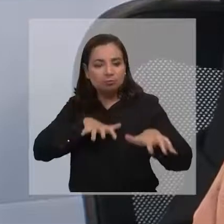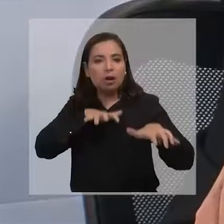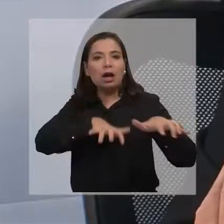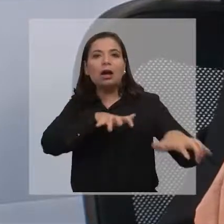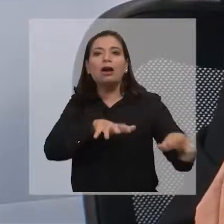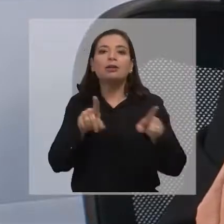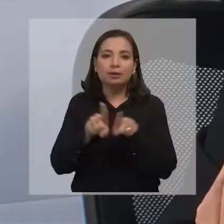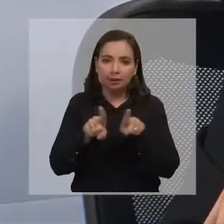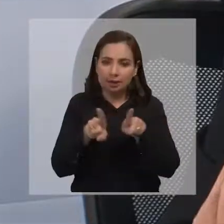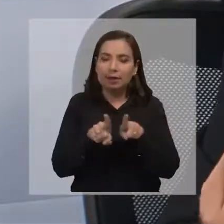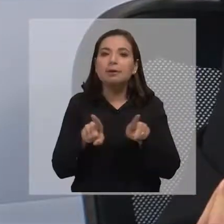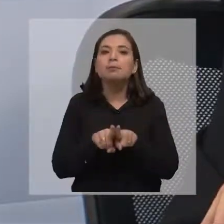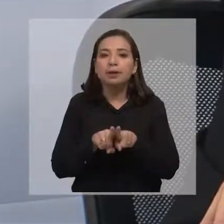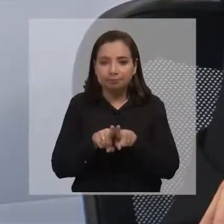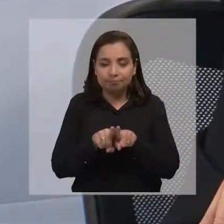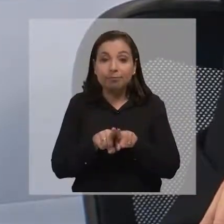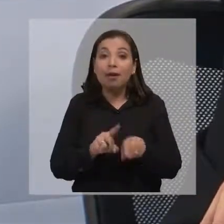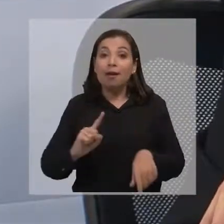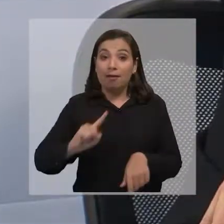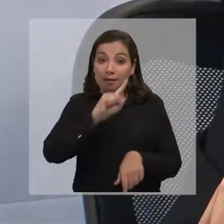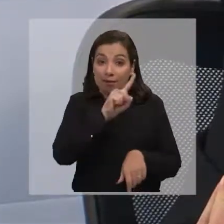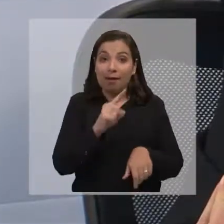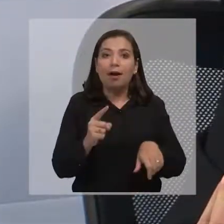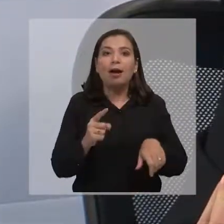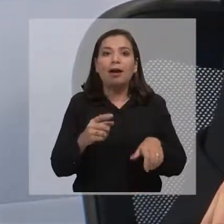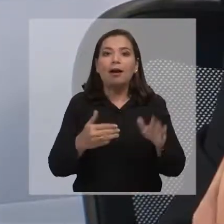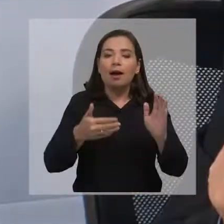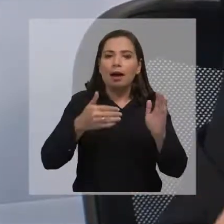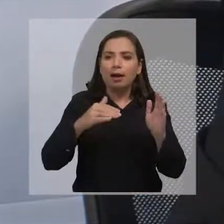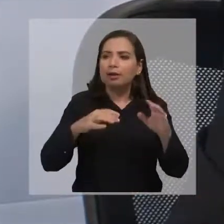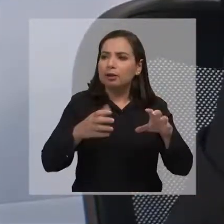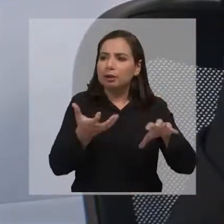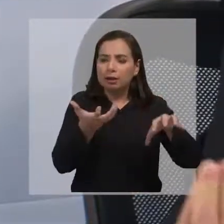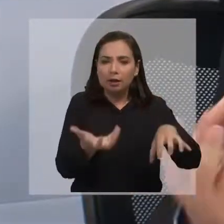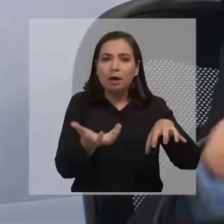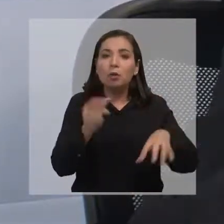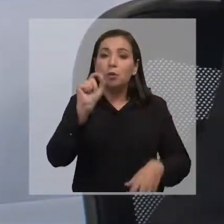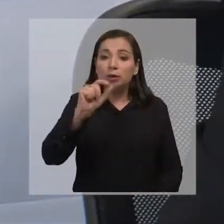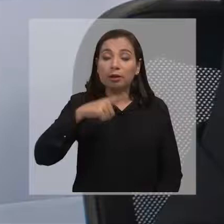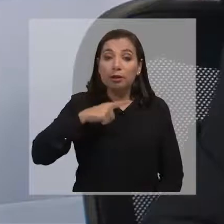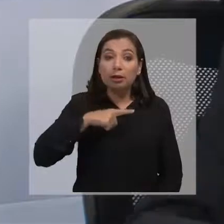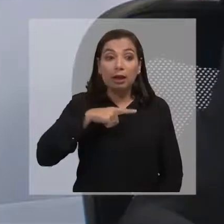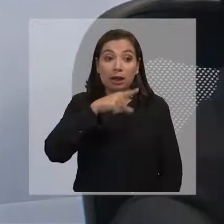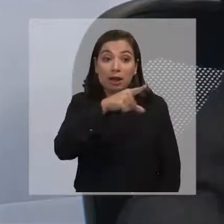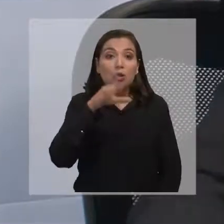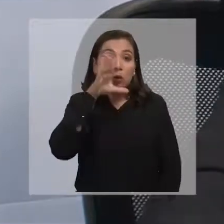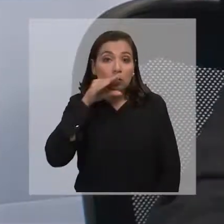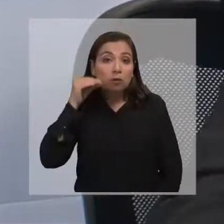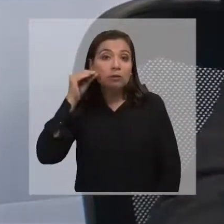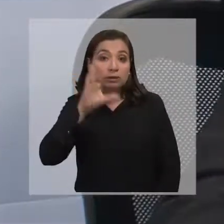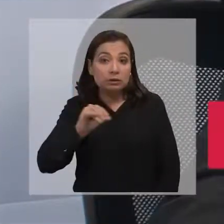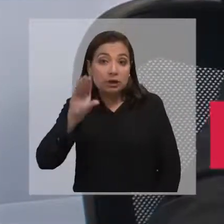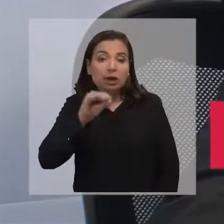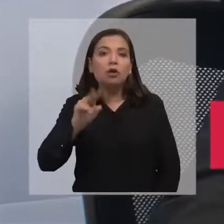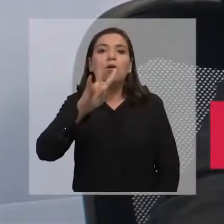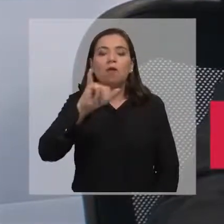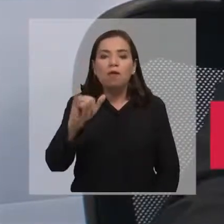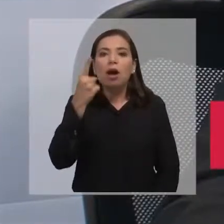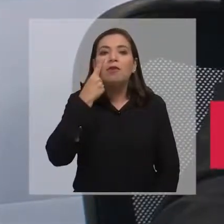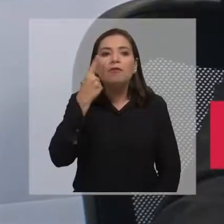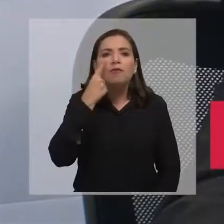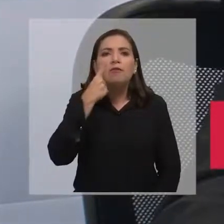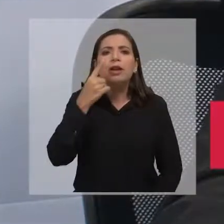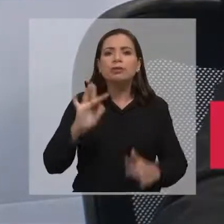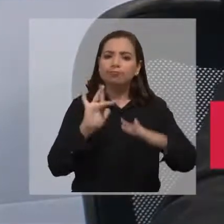fogo na Câmara Federal, especificamente, e o Ciro Gomes deverá trabalhar melhor essa discussão nas